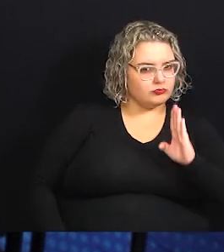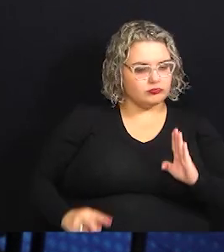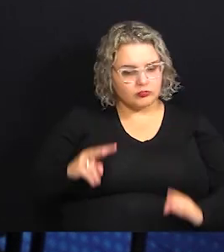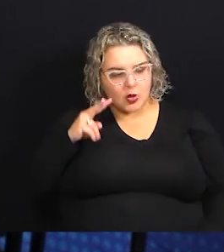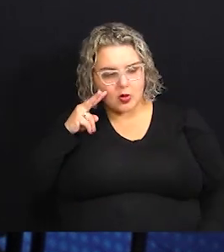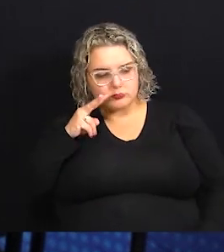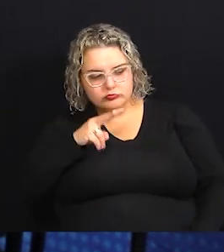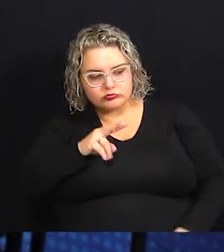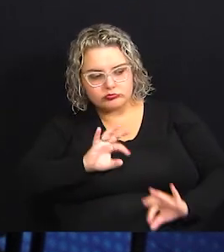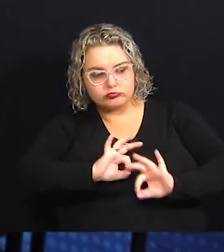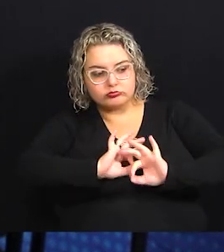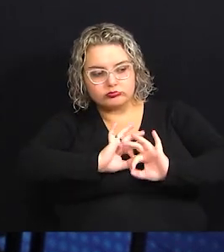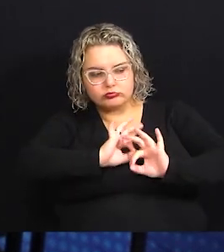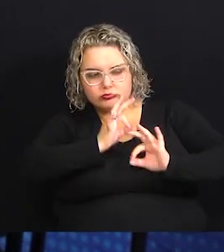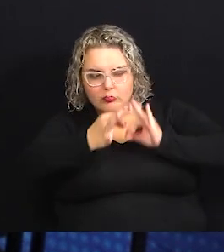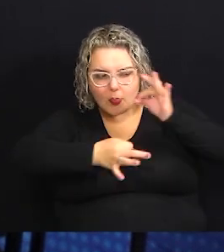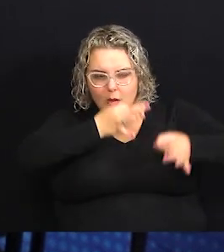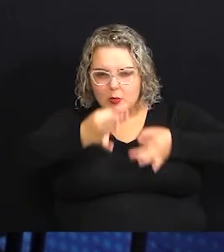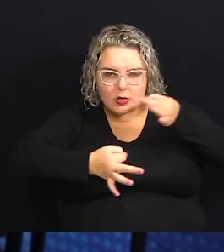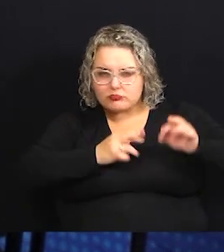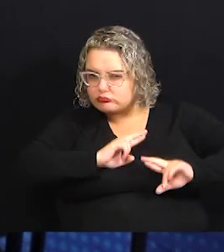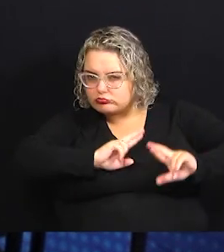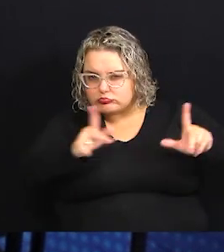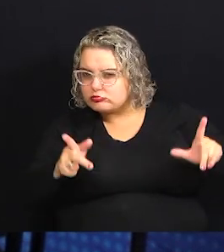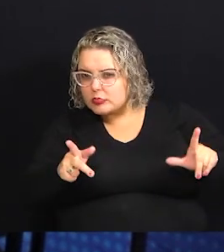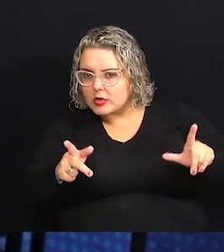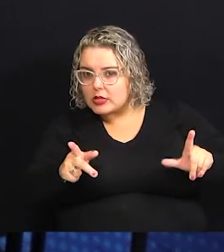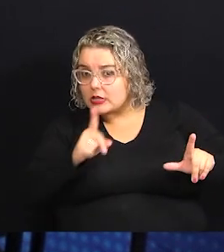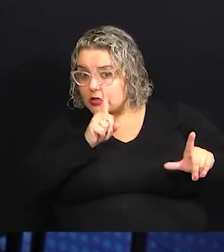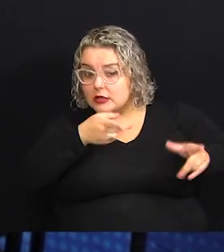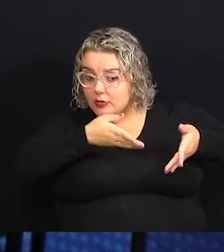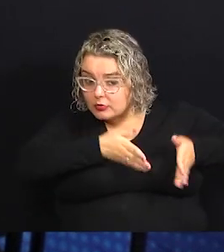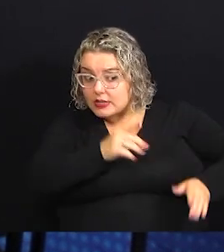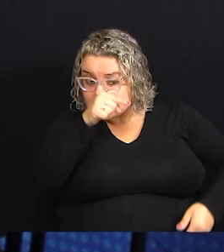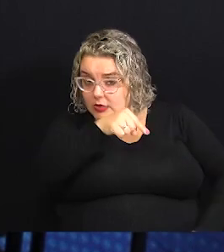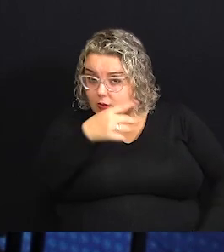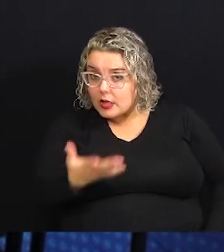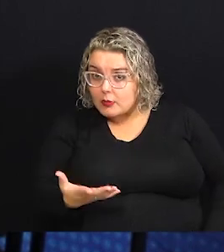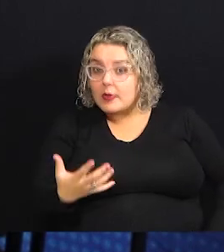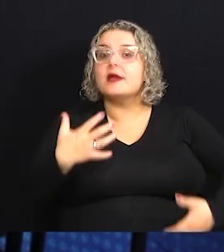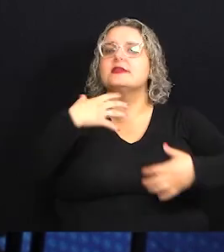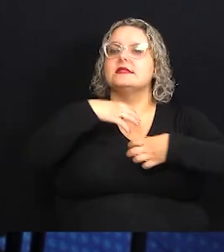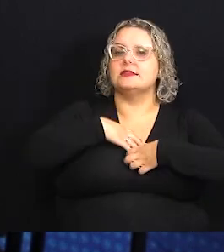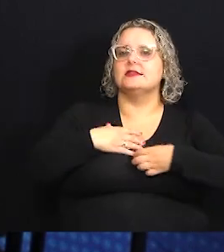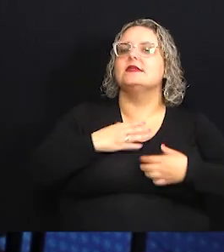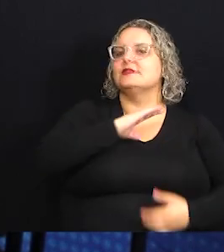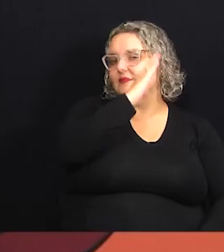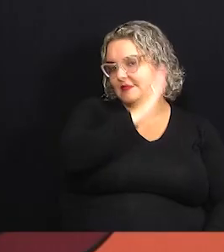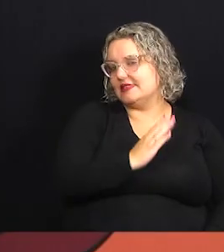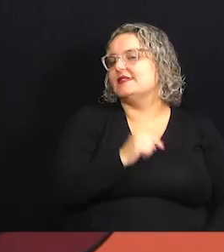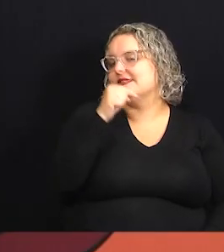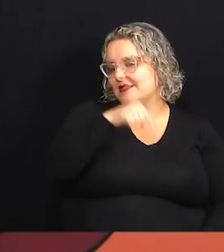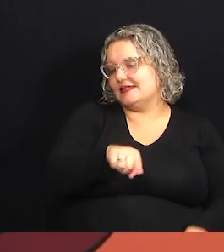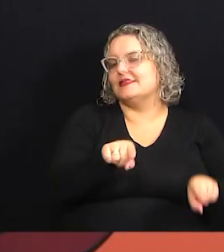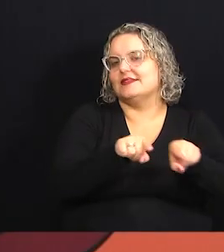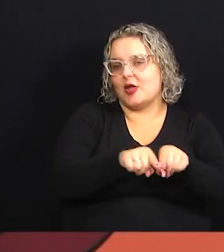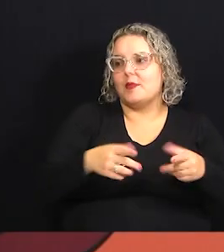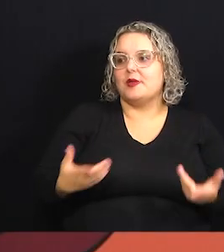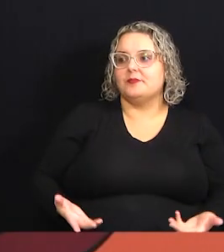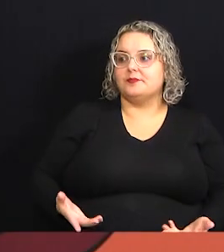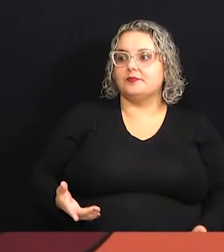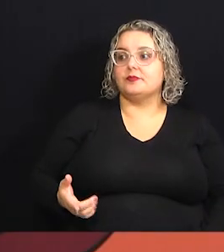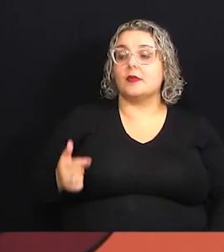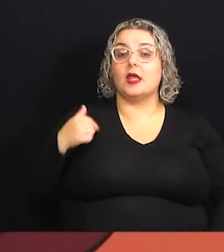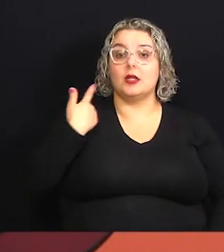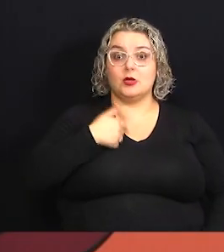de vista de uma criança que não vem de lá, mas que se sente brasileira também. E aí a